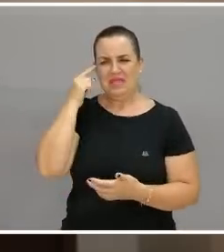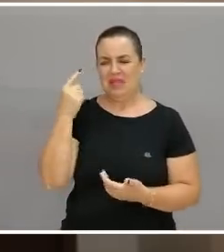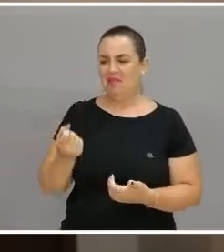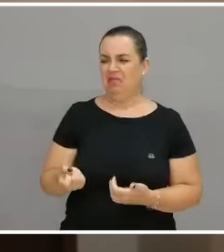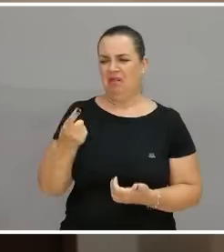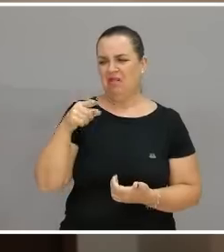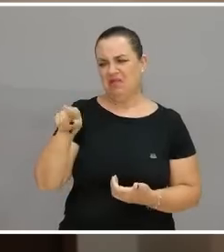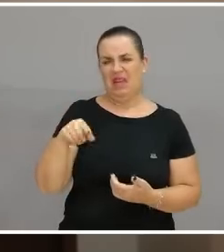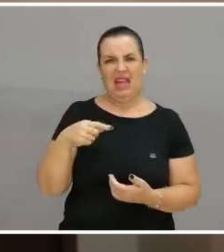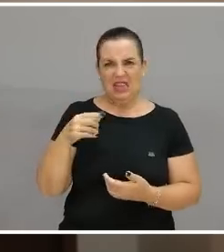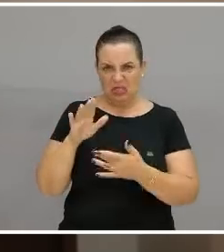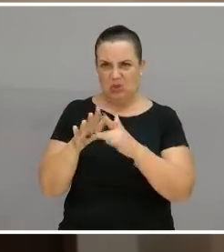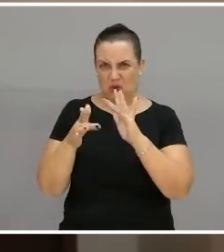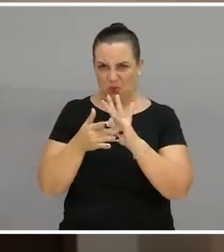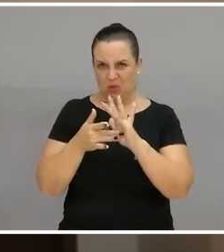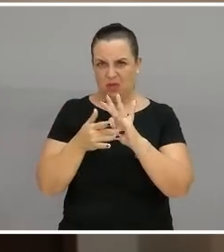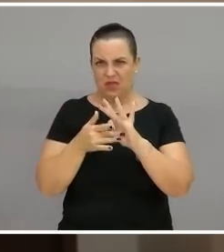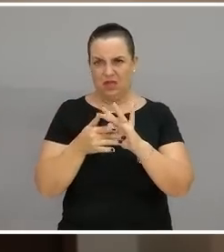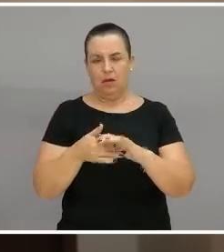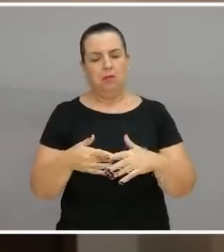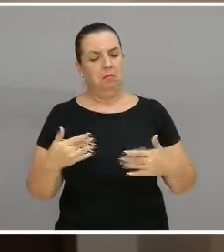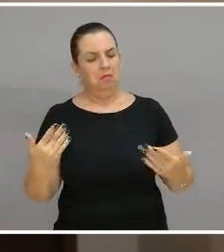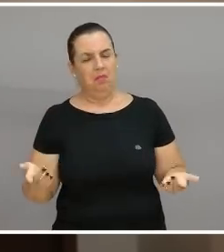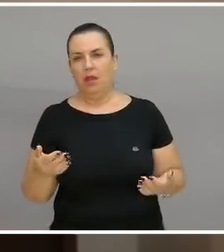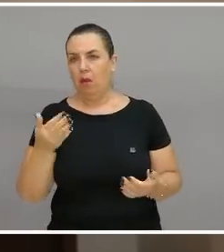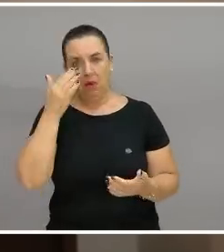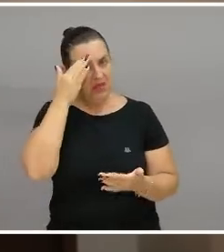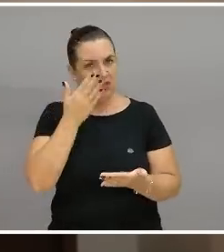pela incredulidade.